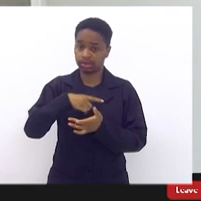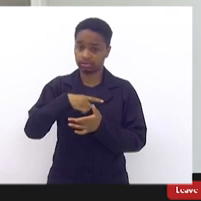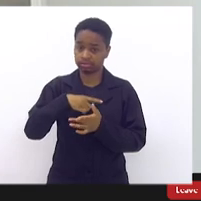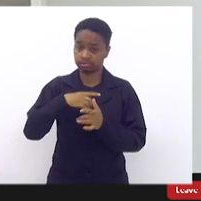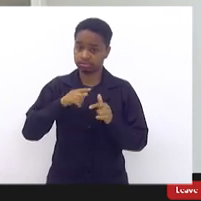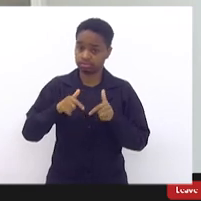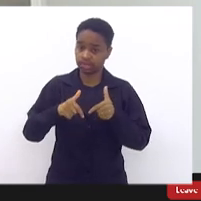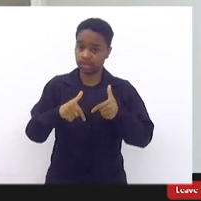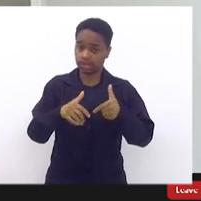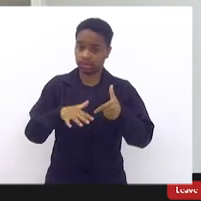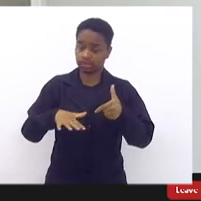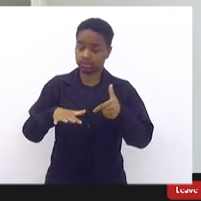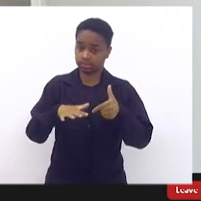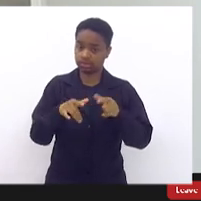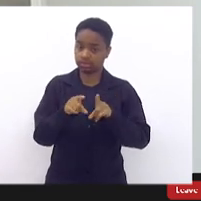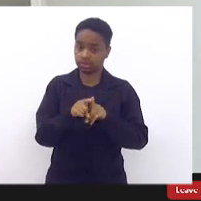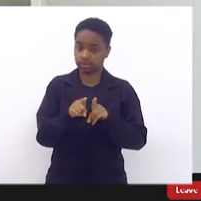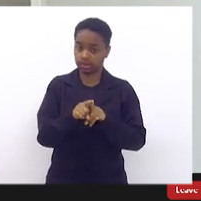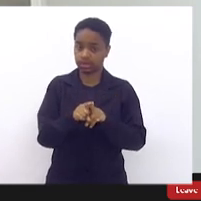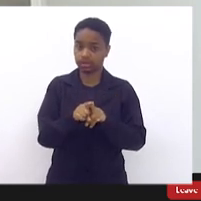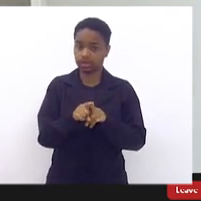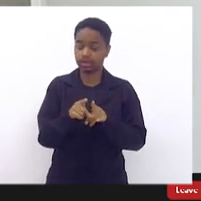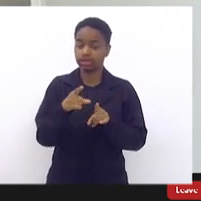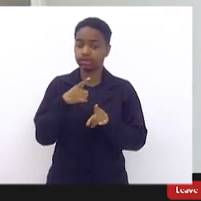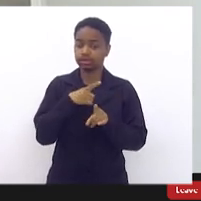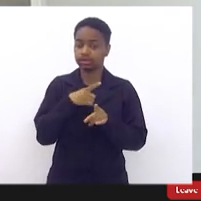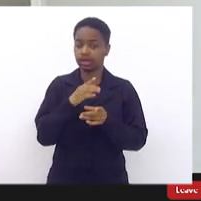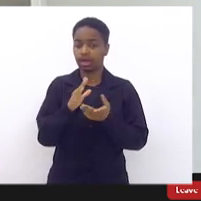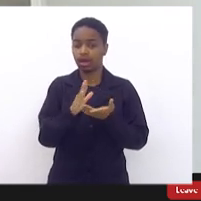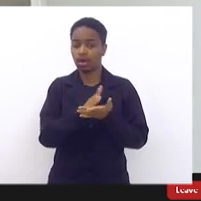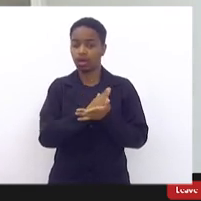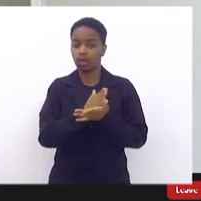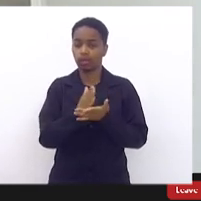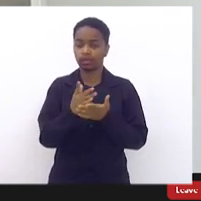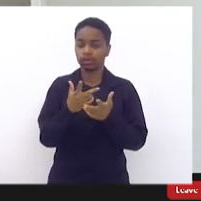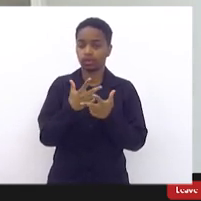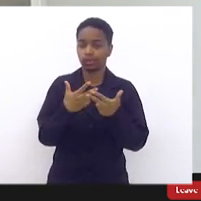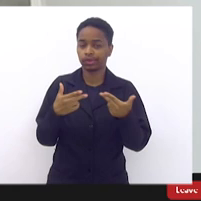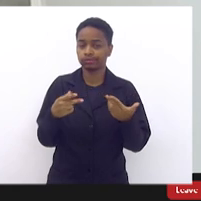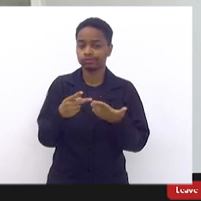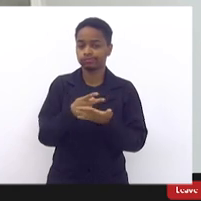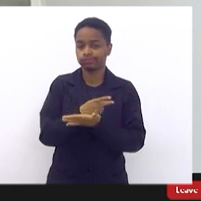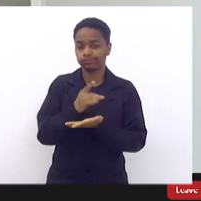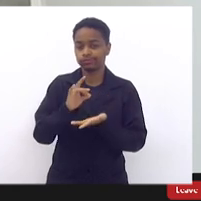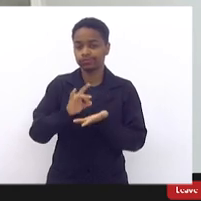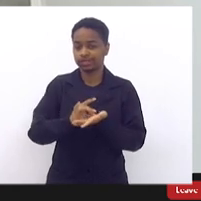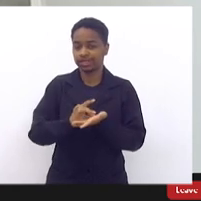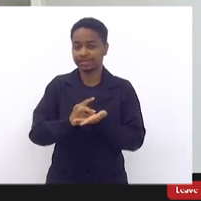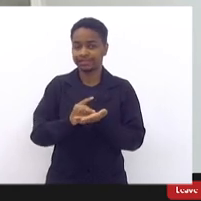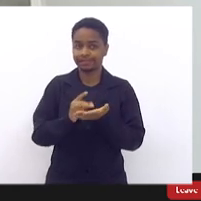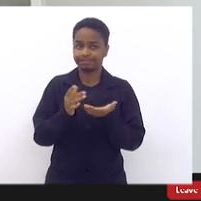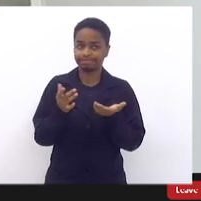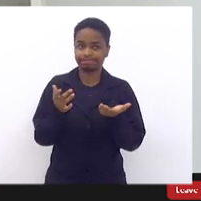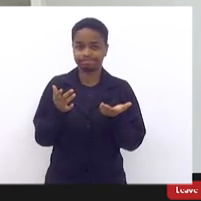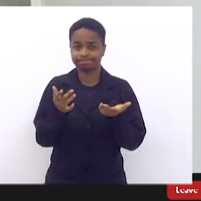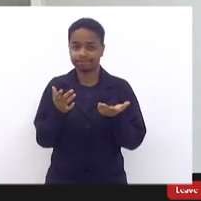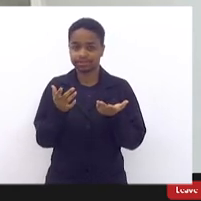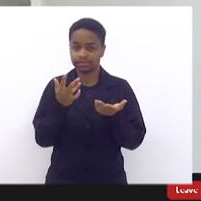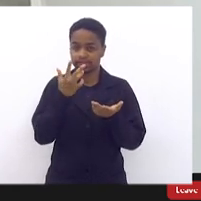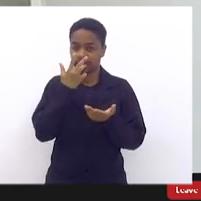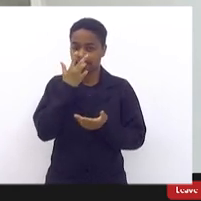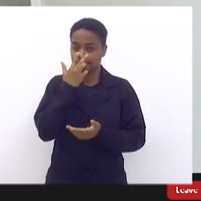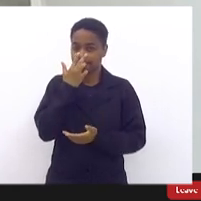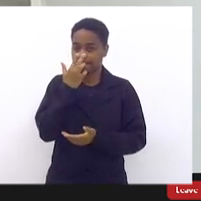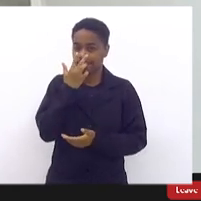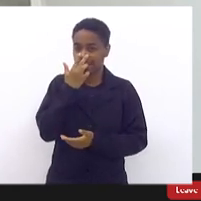sentido, e também tem alguns casos que ficam realmente descobertos. Tem algumas coisas que